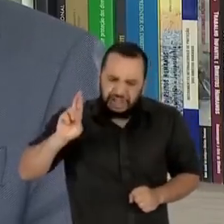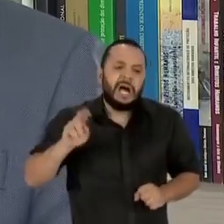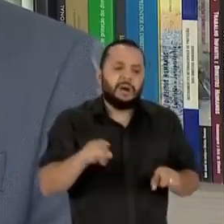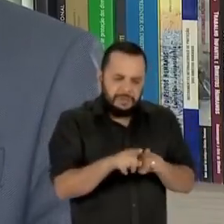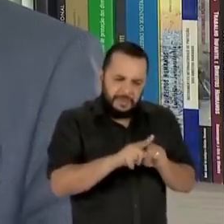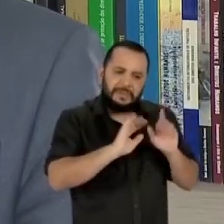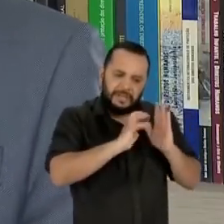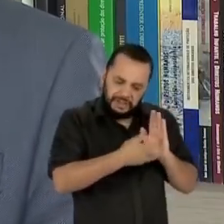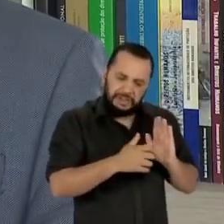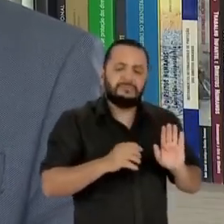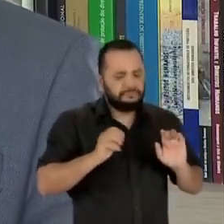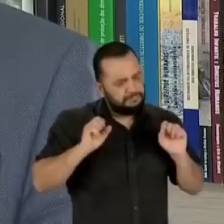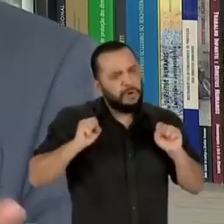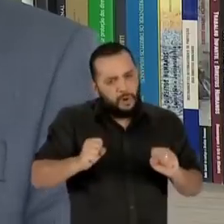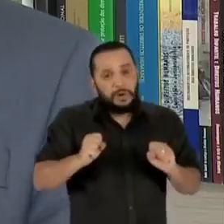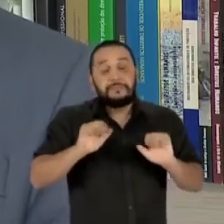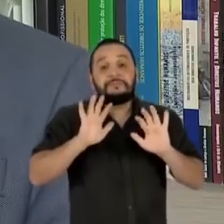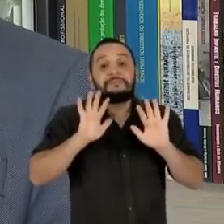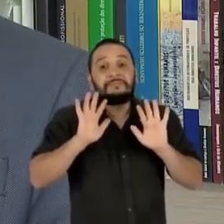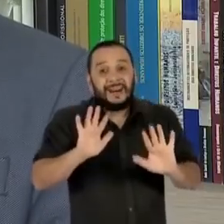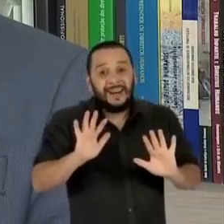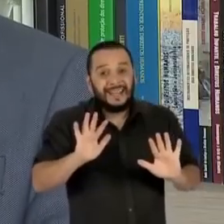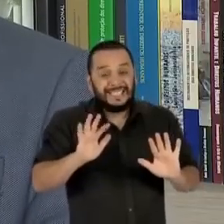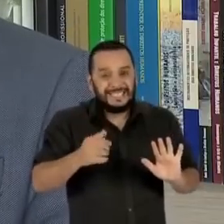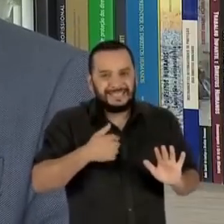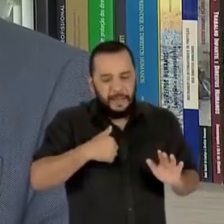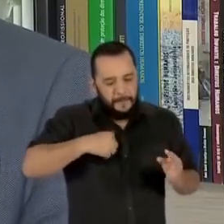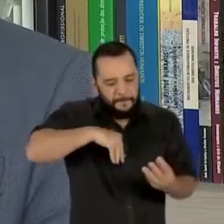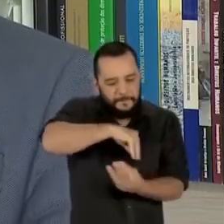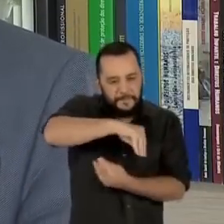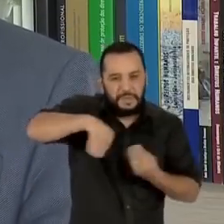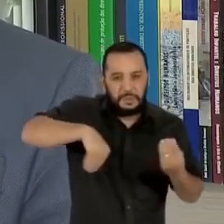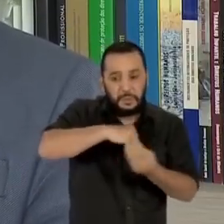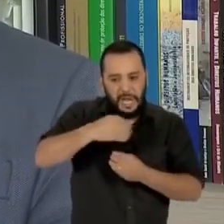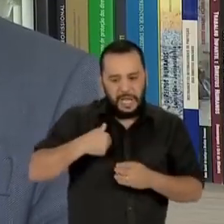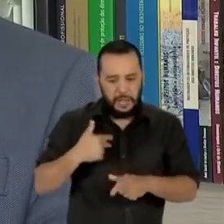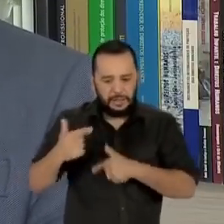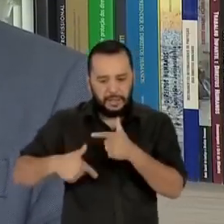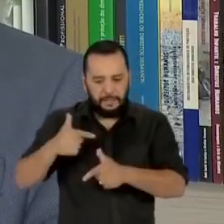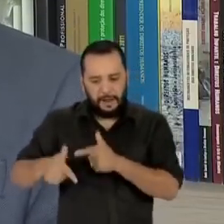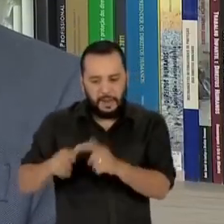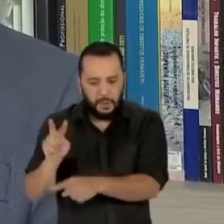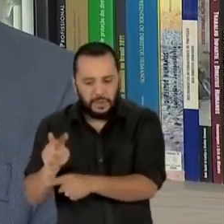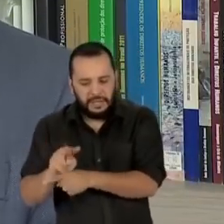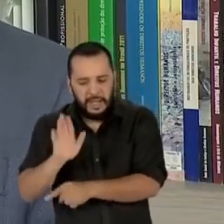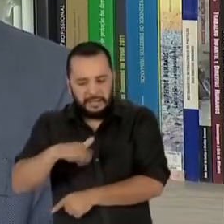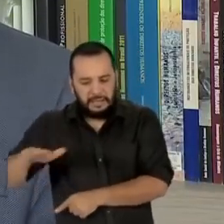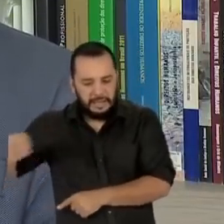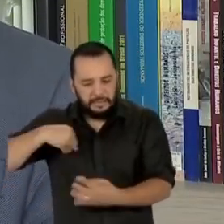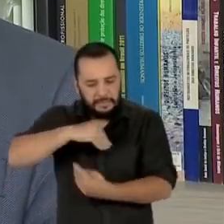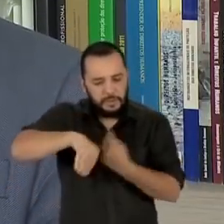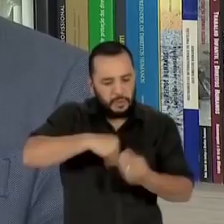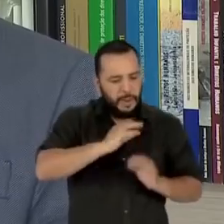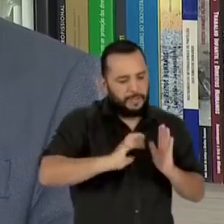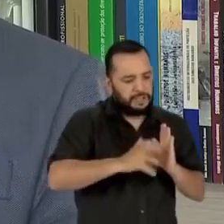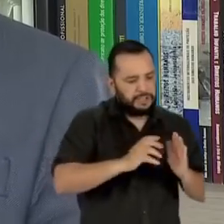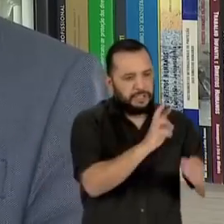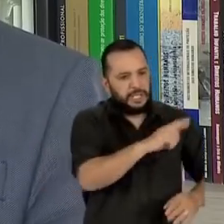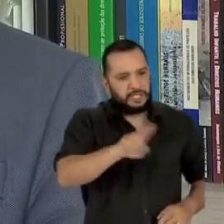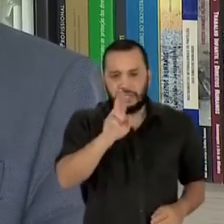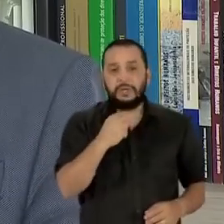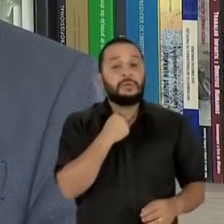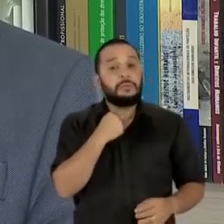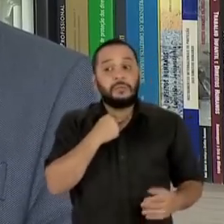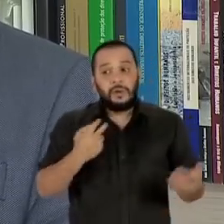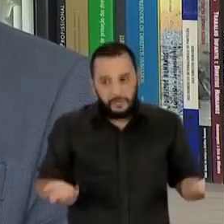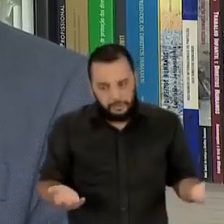todos nós podemos ter agora o conselheiro tutelar o compromisso maior dele é cumprir o